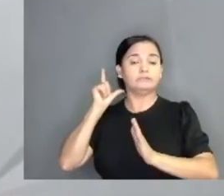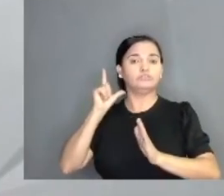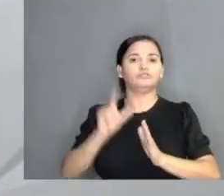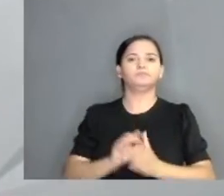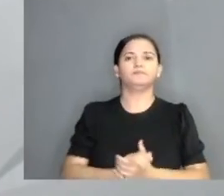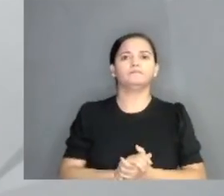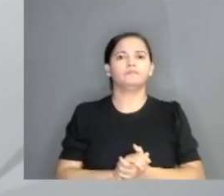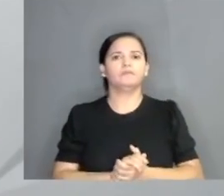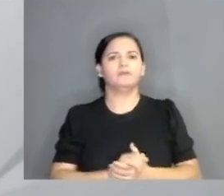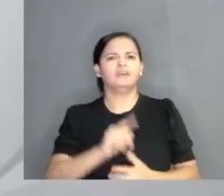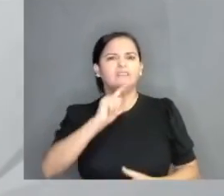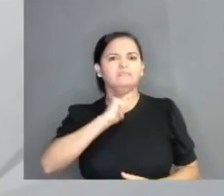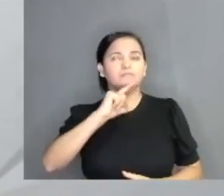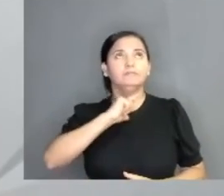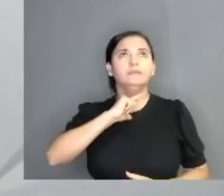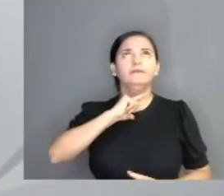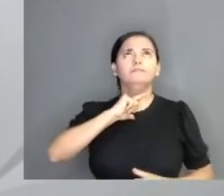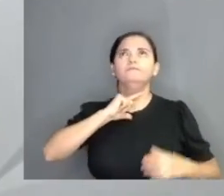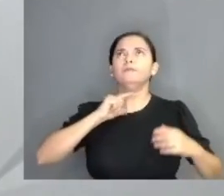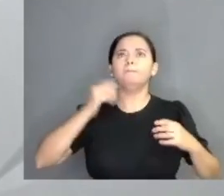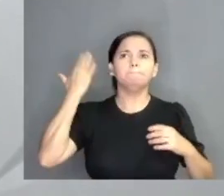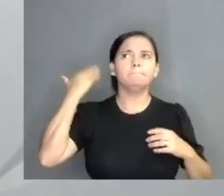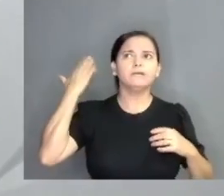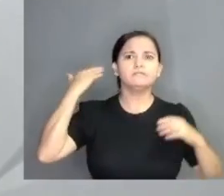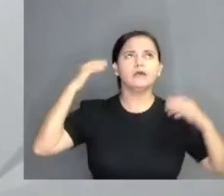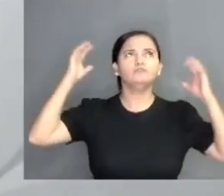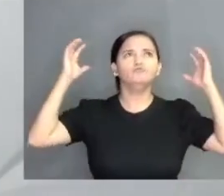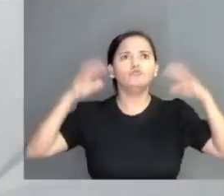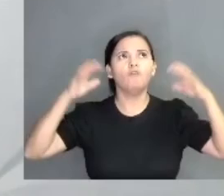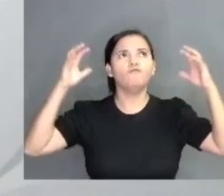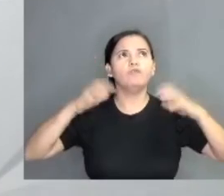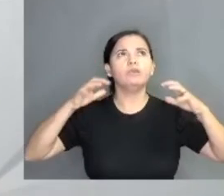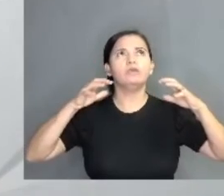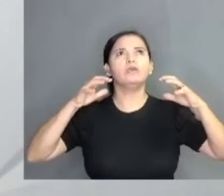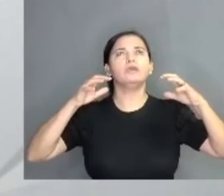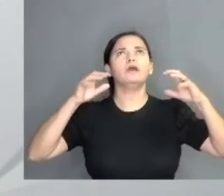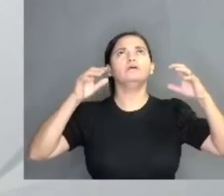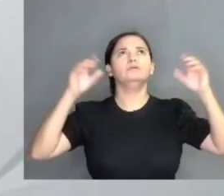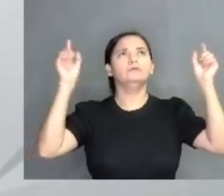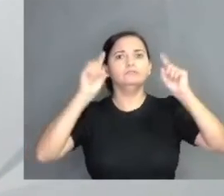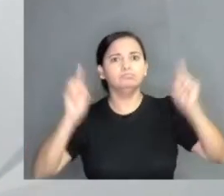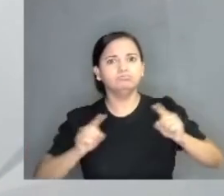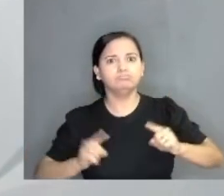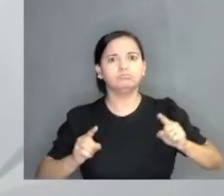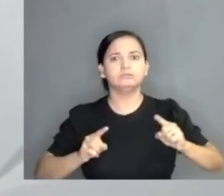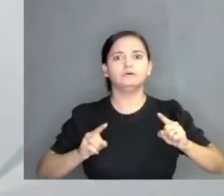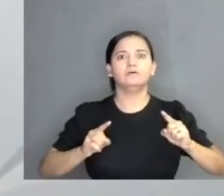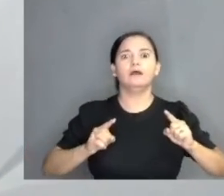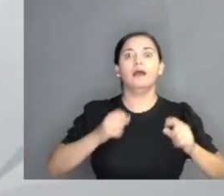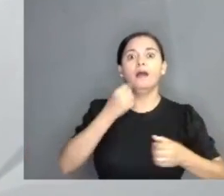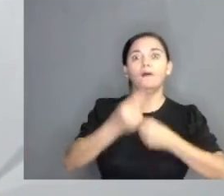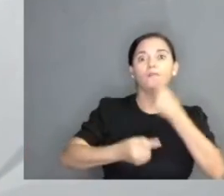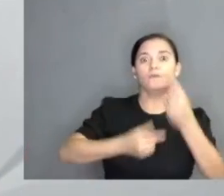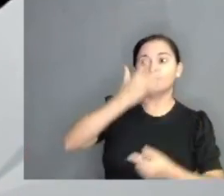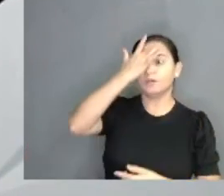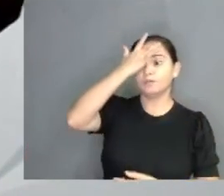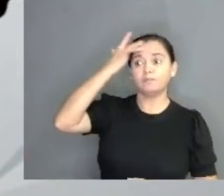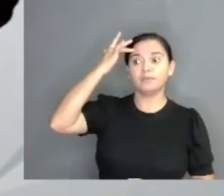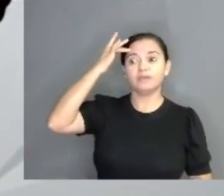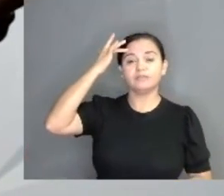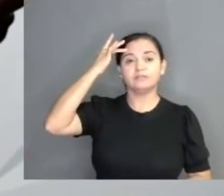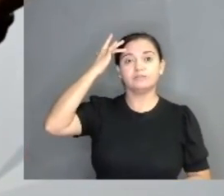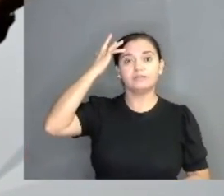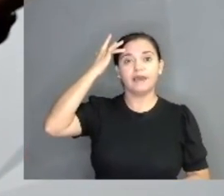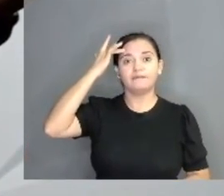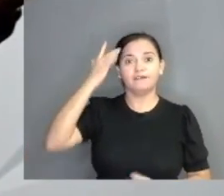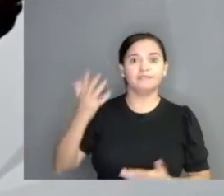bastante, quando davam trovões, diziam assim, Thor está irritado, porque roubaram o